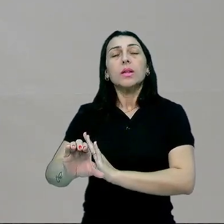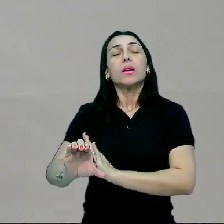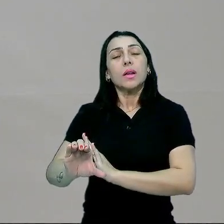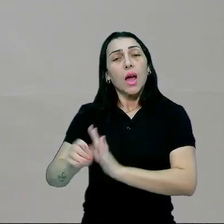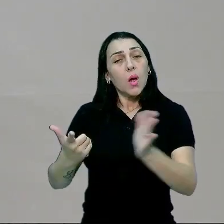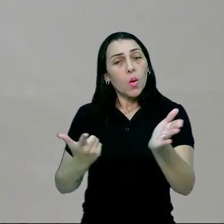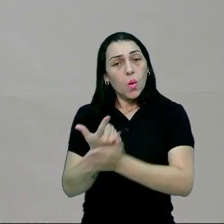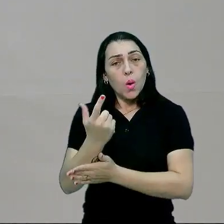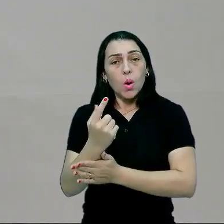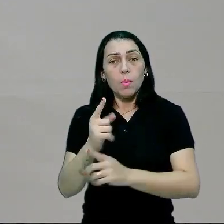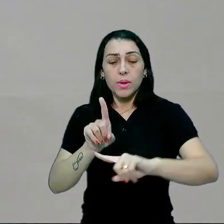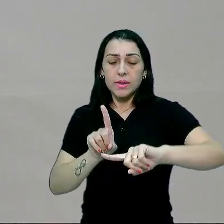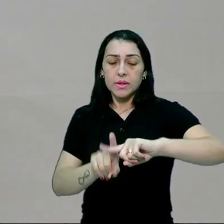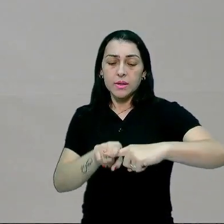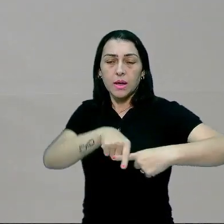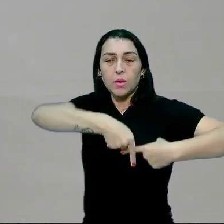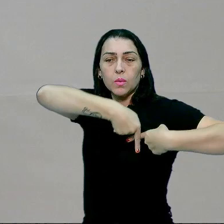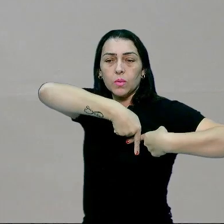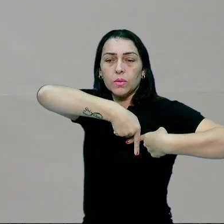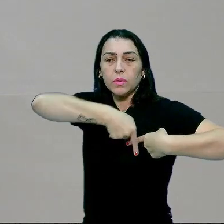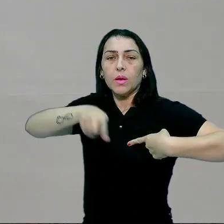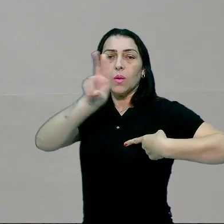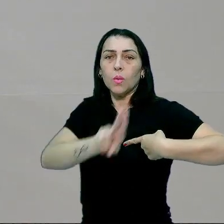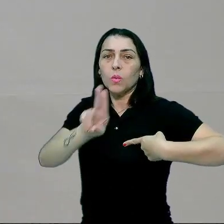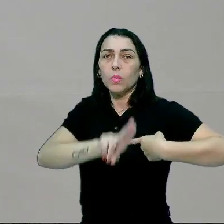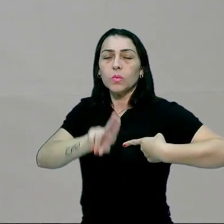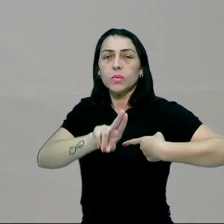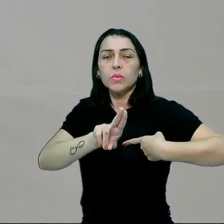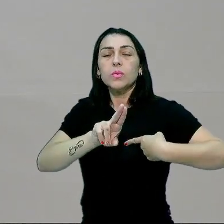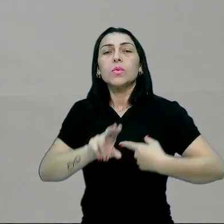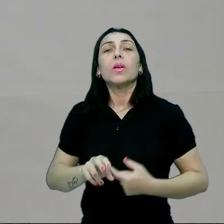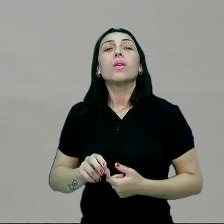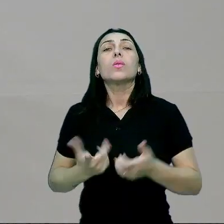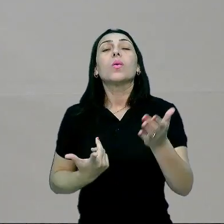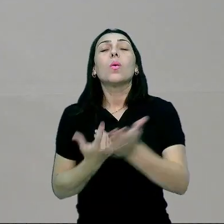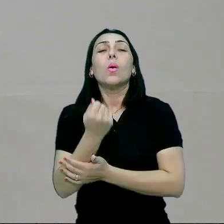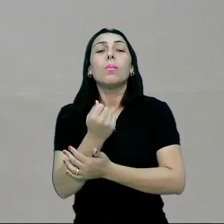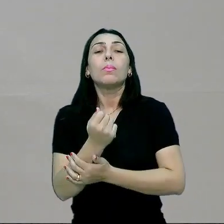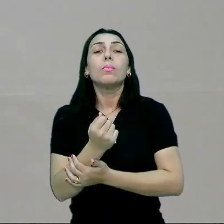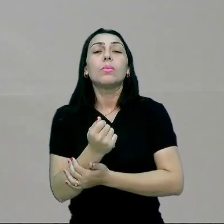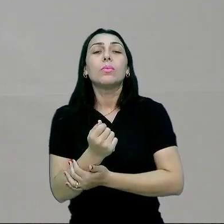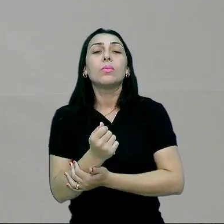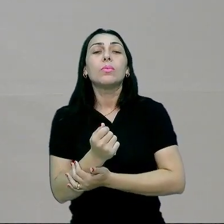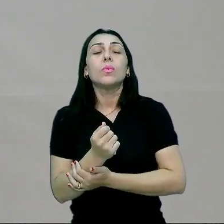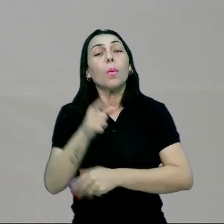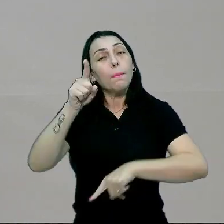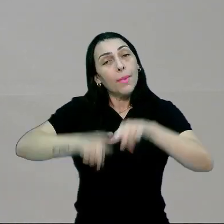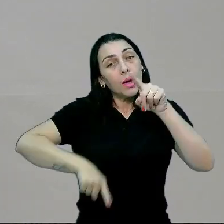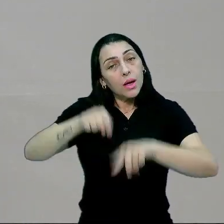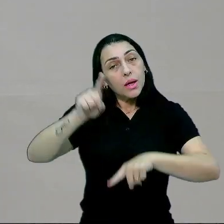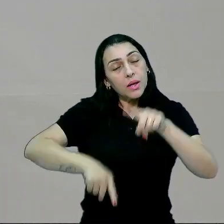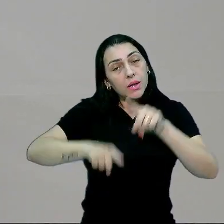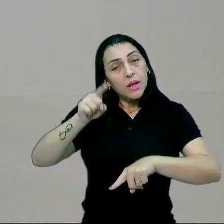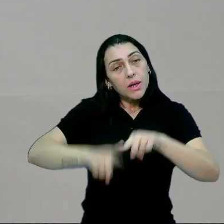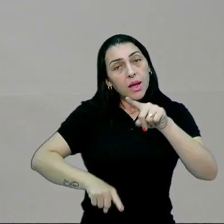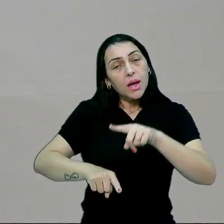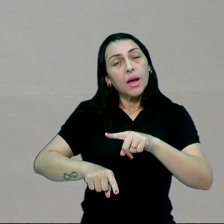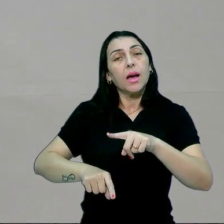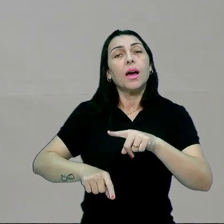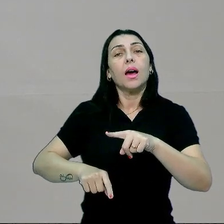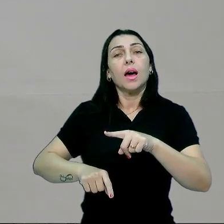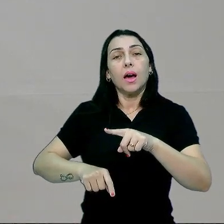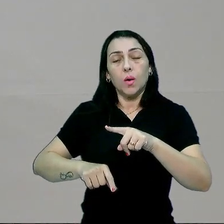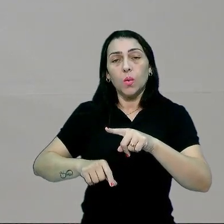religiosa e compro essa cruz que eu uso aqui no meu peito, eu estou comprando um material simbólico.